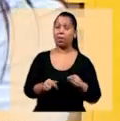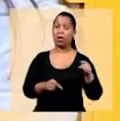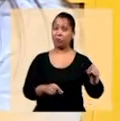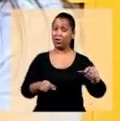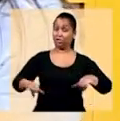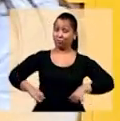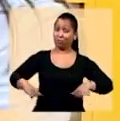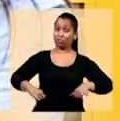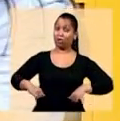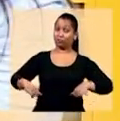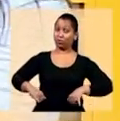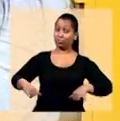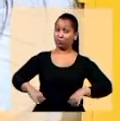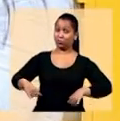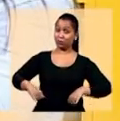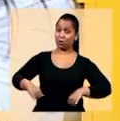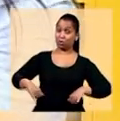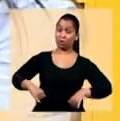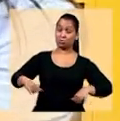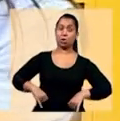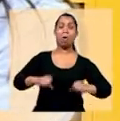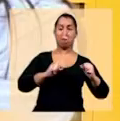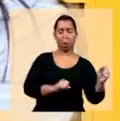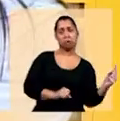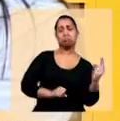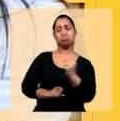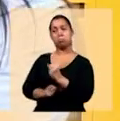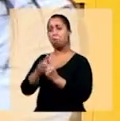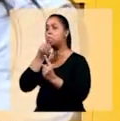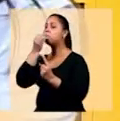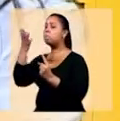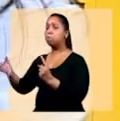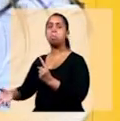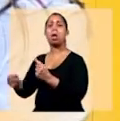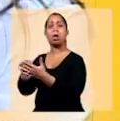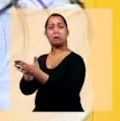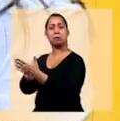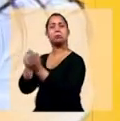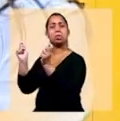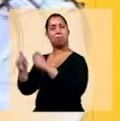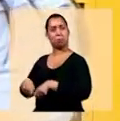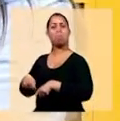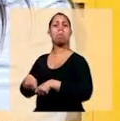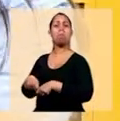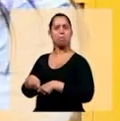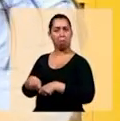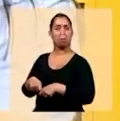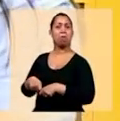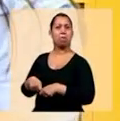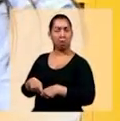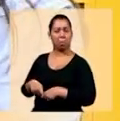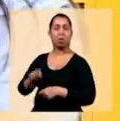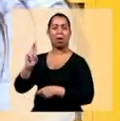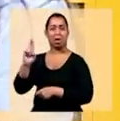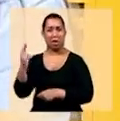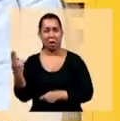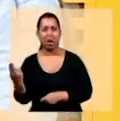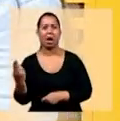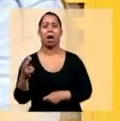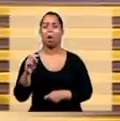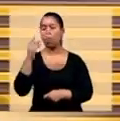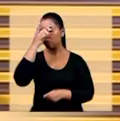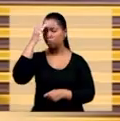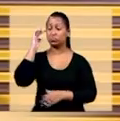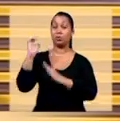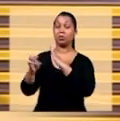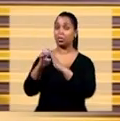tem um colega de trabalho lá e ele está enxergando que você está sendo assediado, ele pode sim fazer essa denúncia, anônima ou presencial,